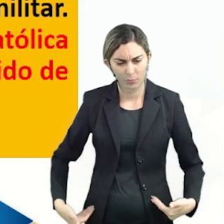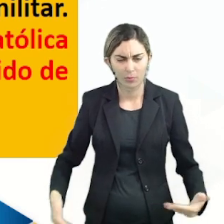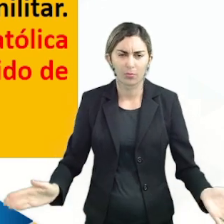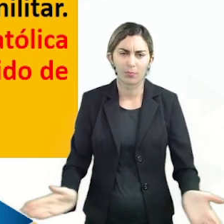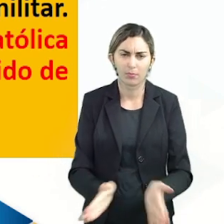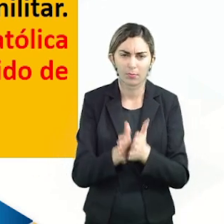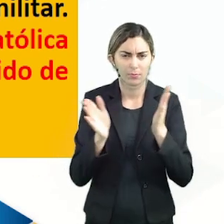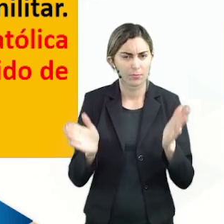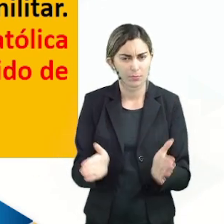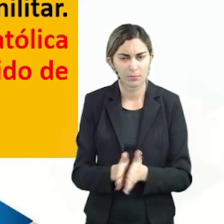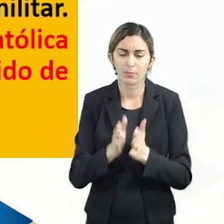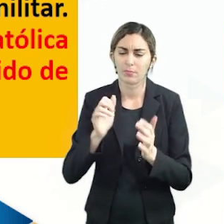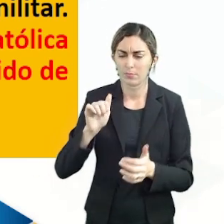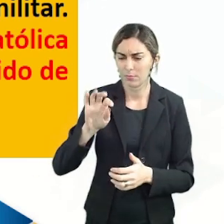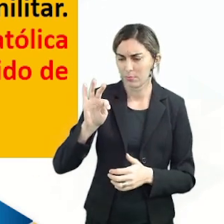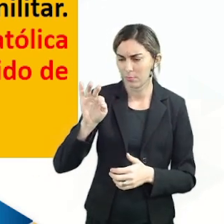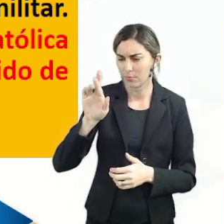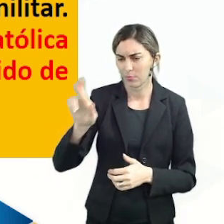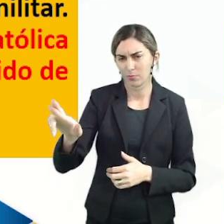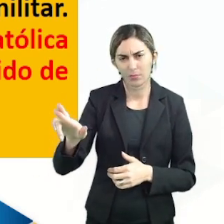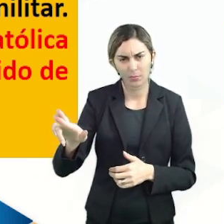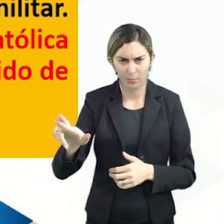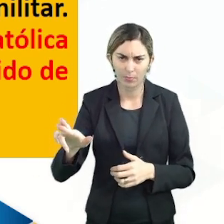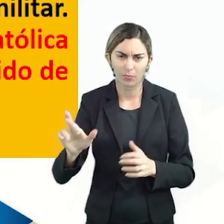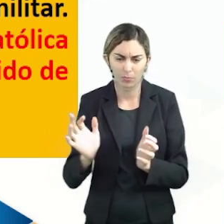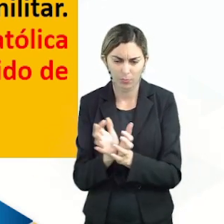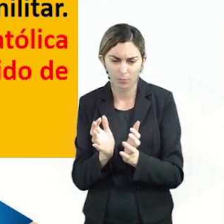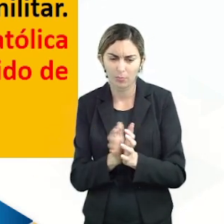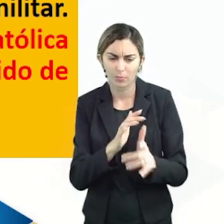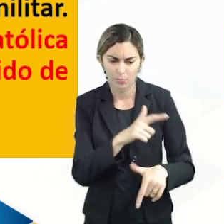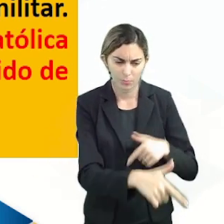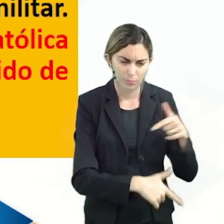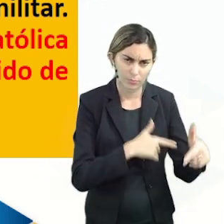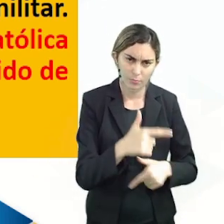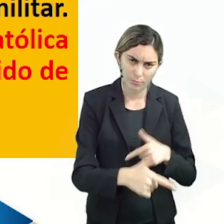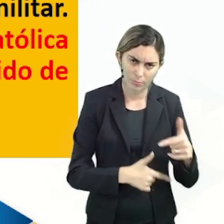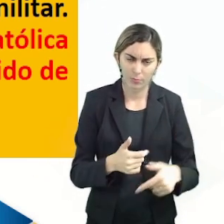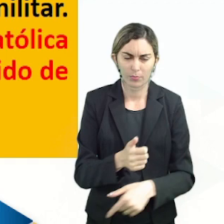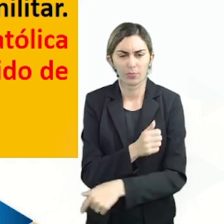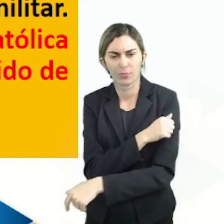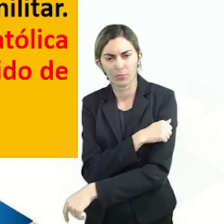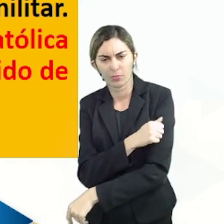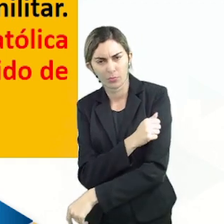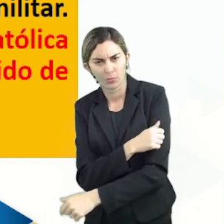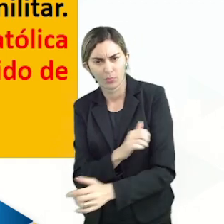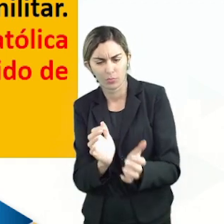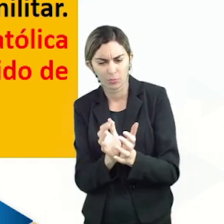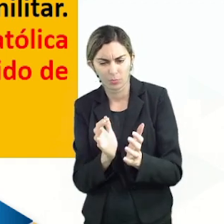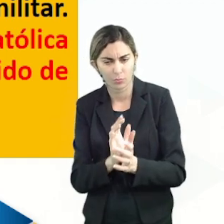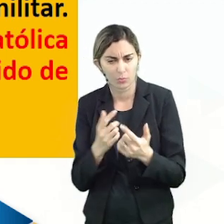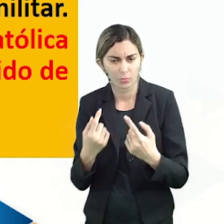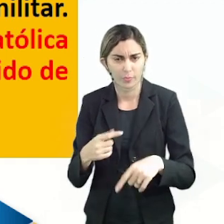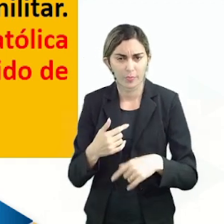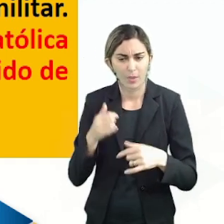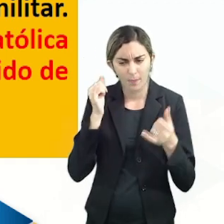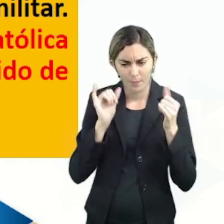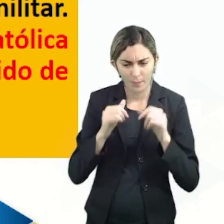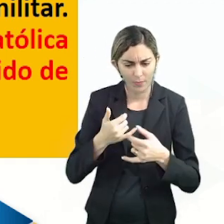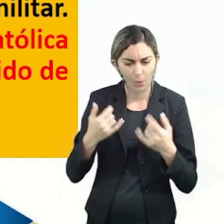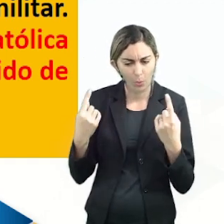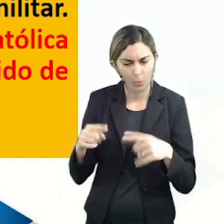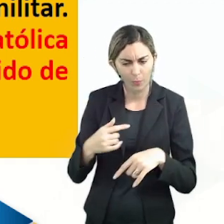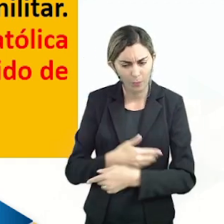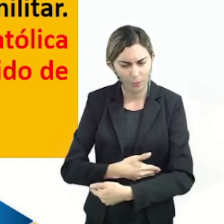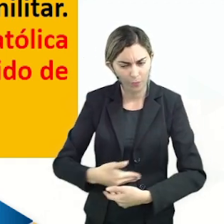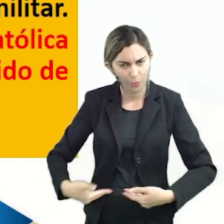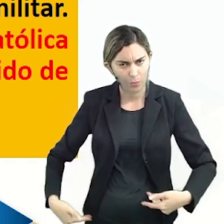palavras. Atuar, ligas operárias, ligas estudantis contra a fome e a miséria.